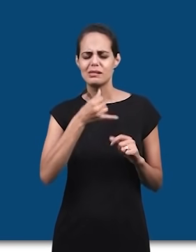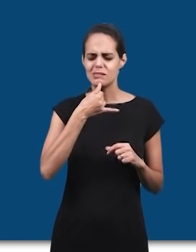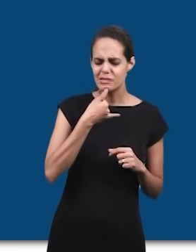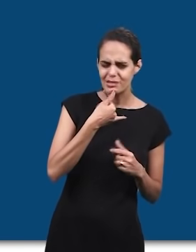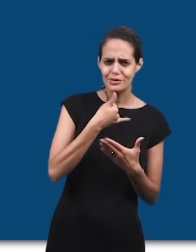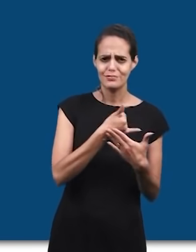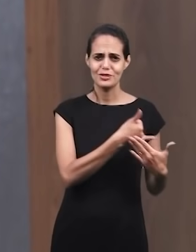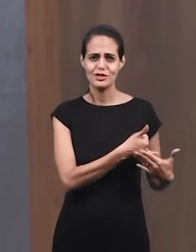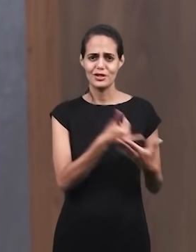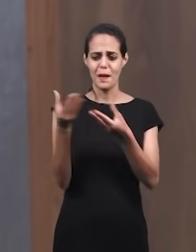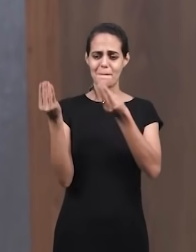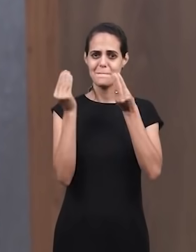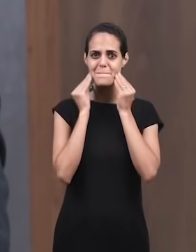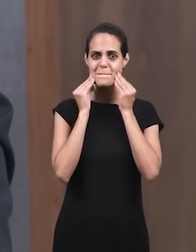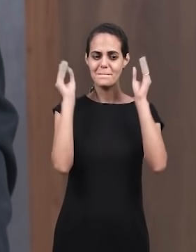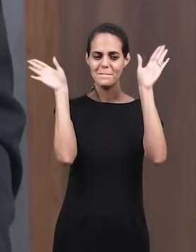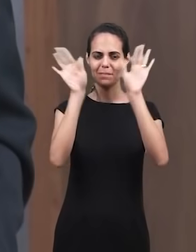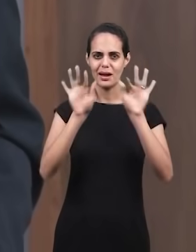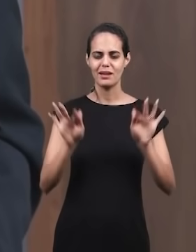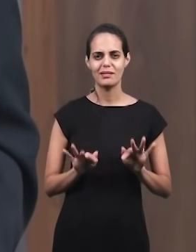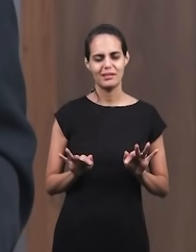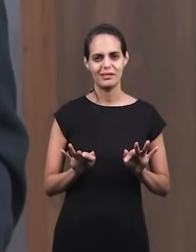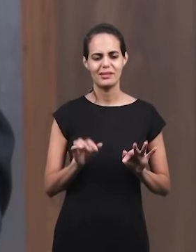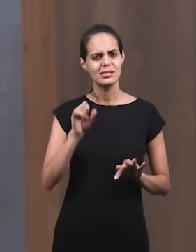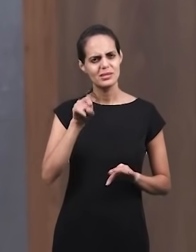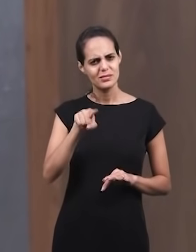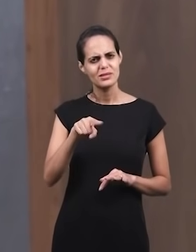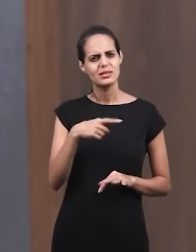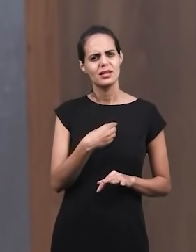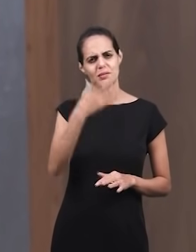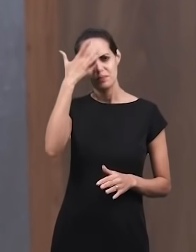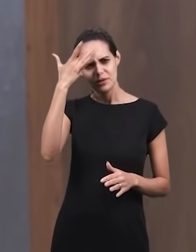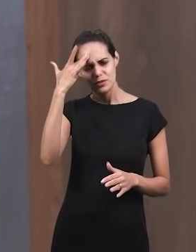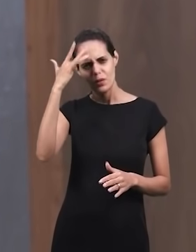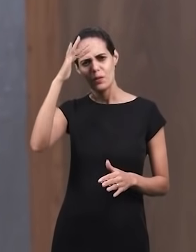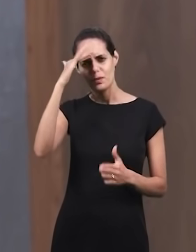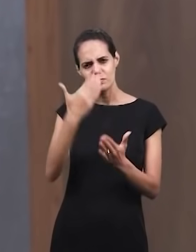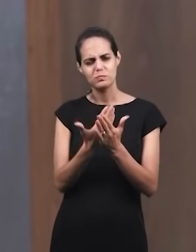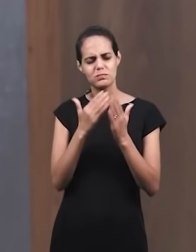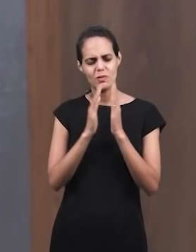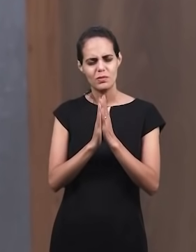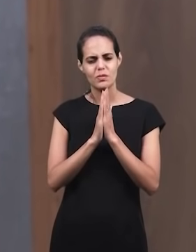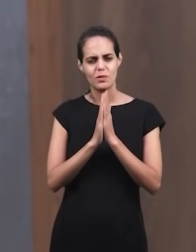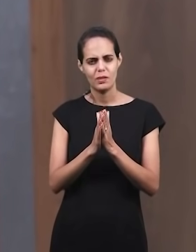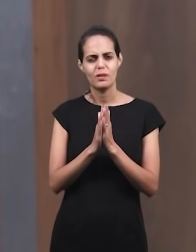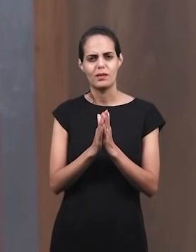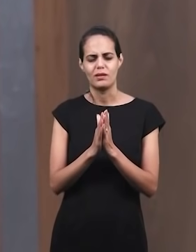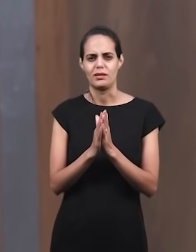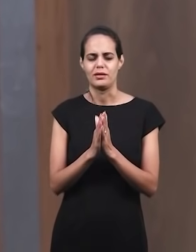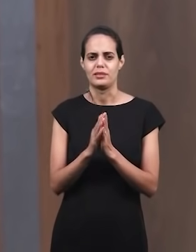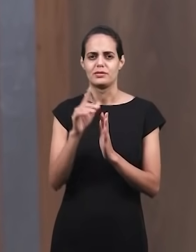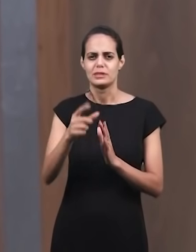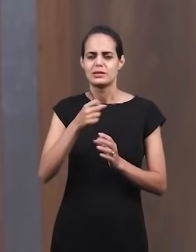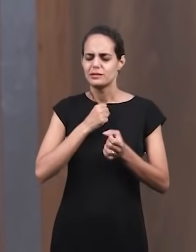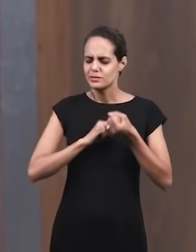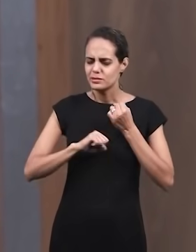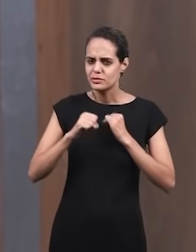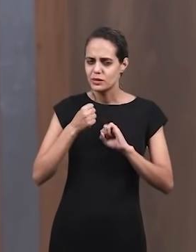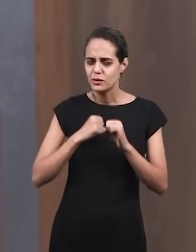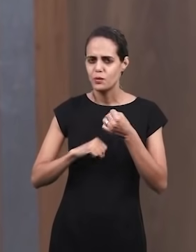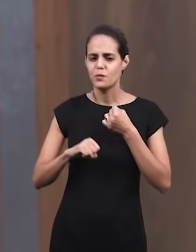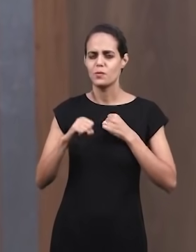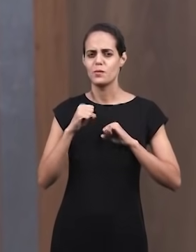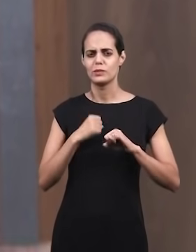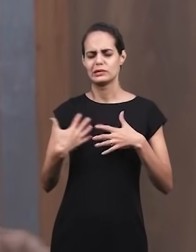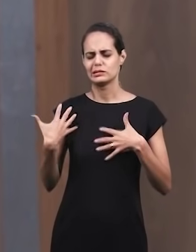em alegria, muda a sua vida. Se você for uma pessoa que orar com fé, você que está desesperado, está ansioso,